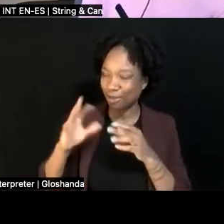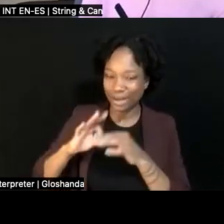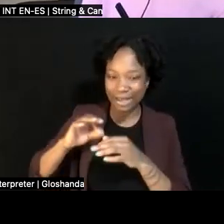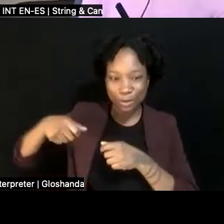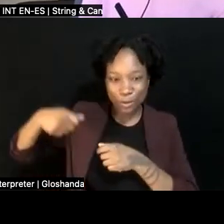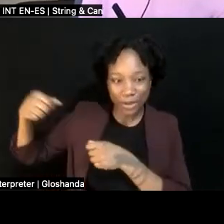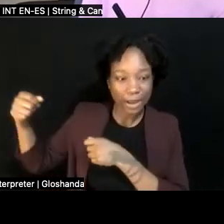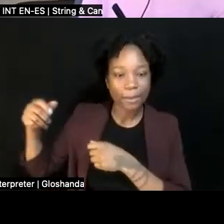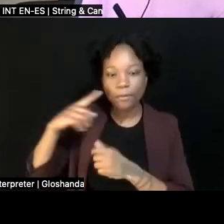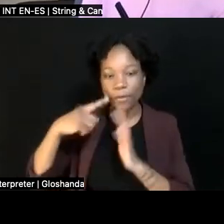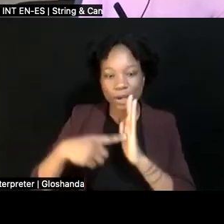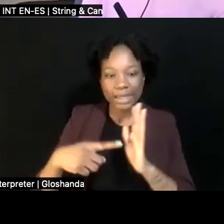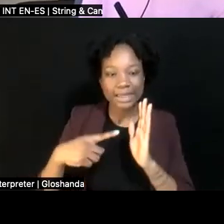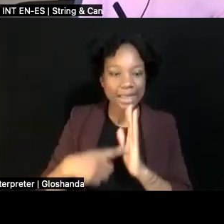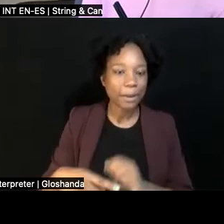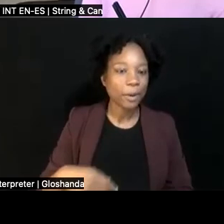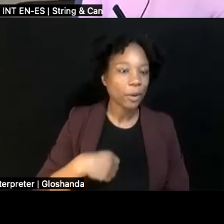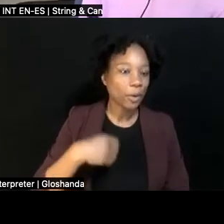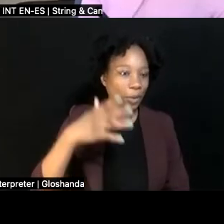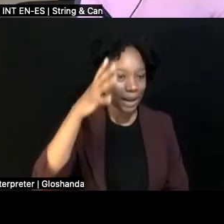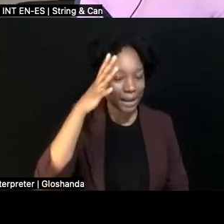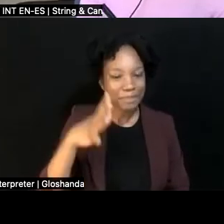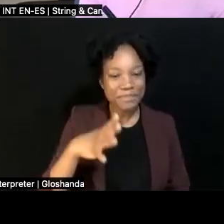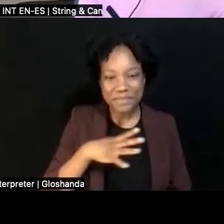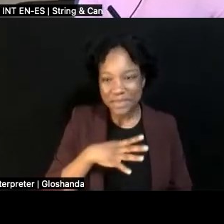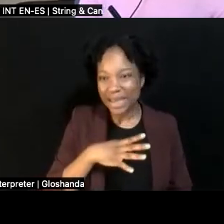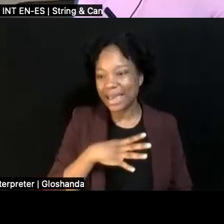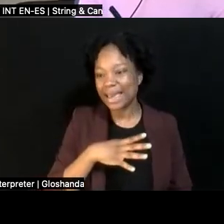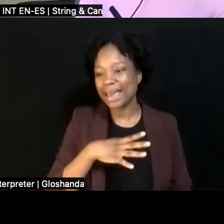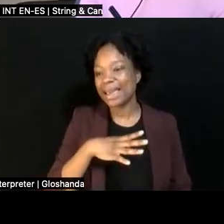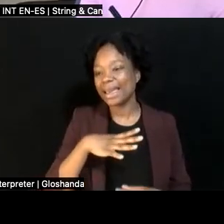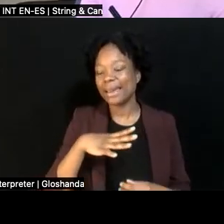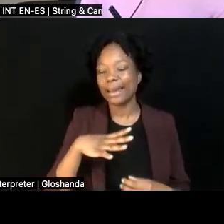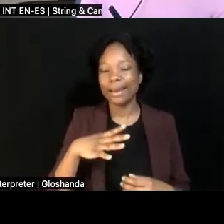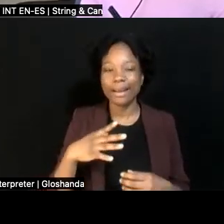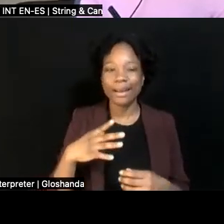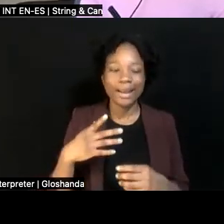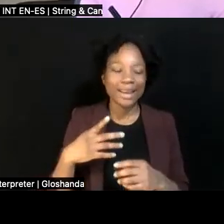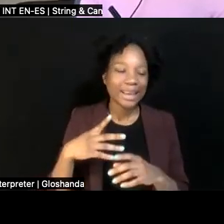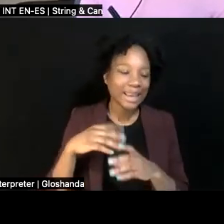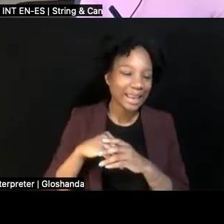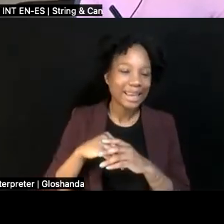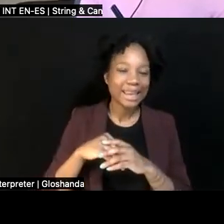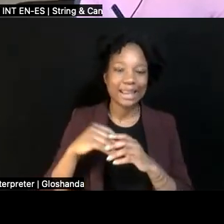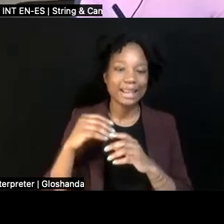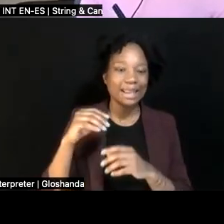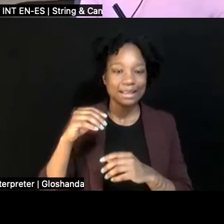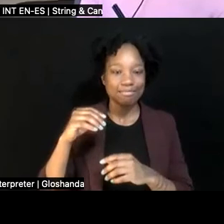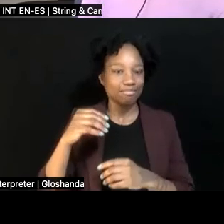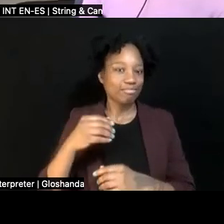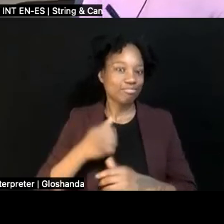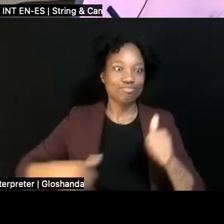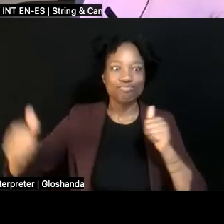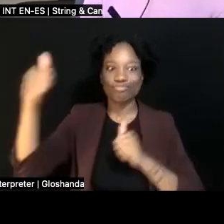de homens blancos, né, del grande del grande lugar de poder, por